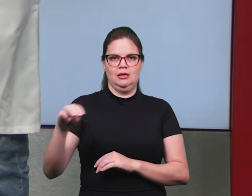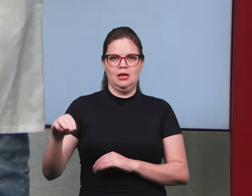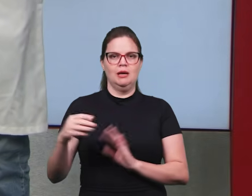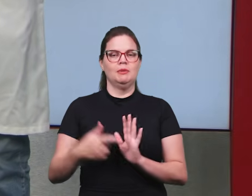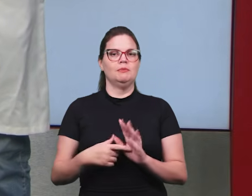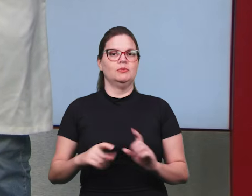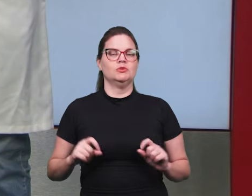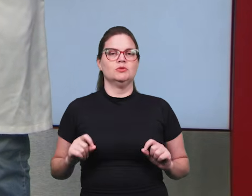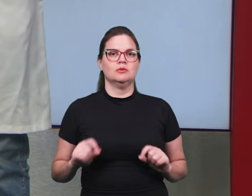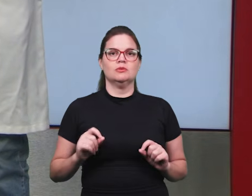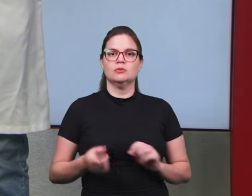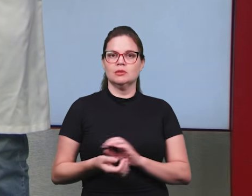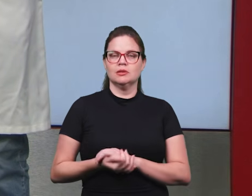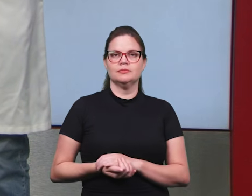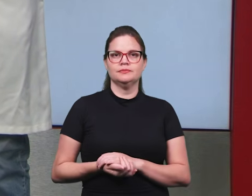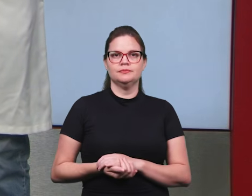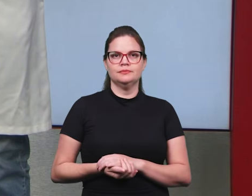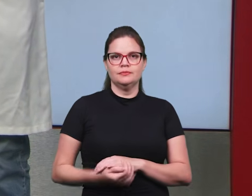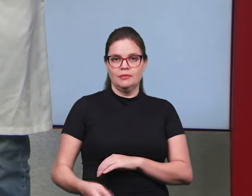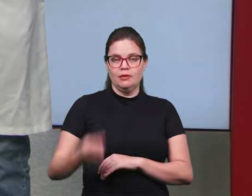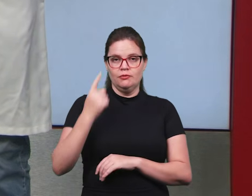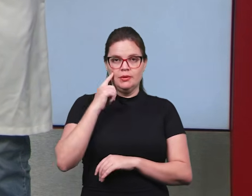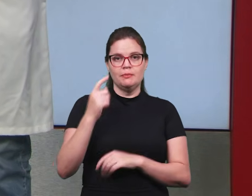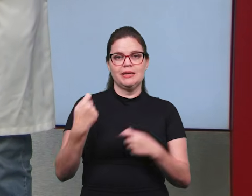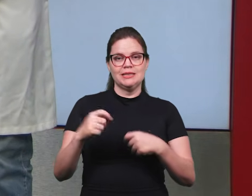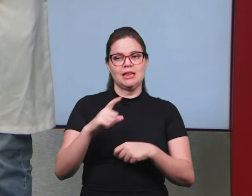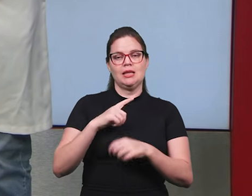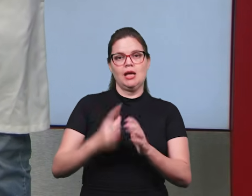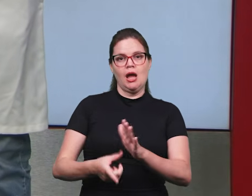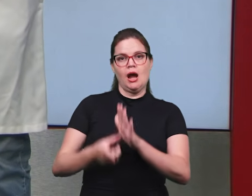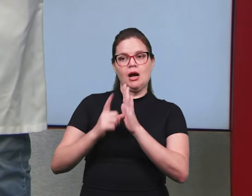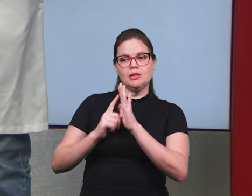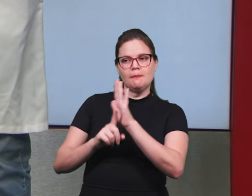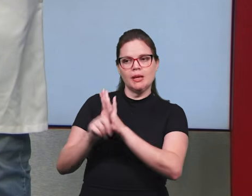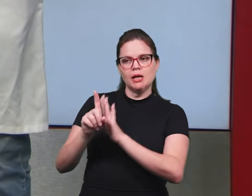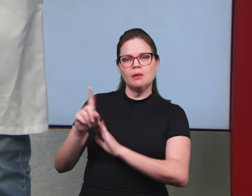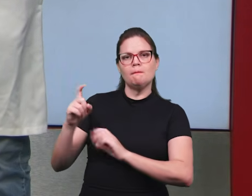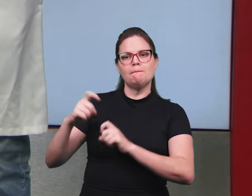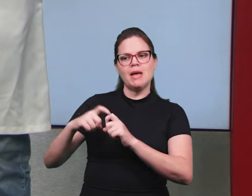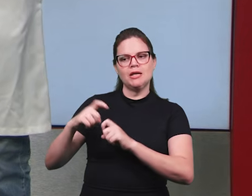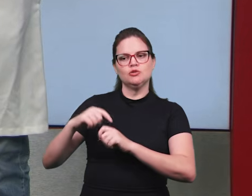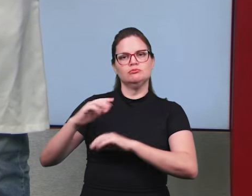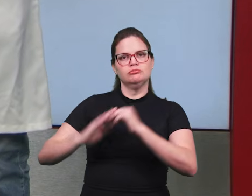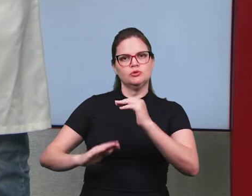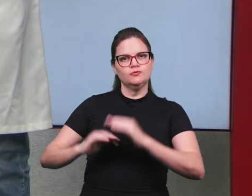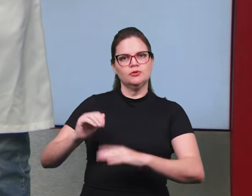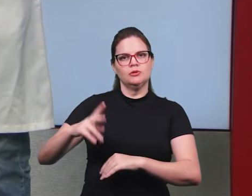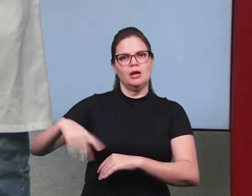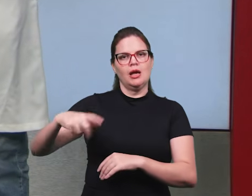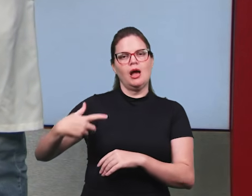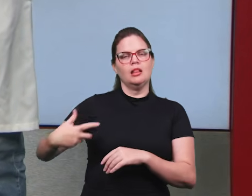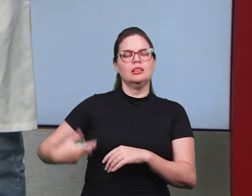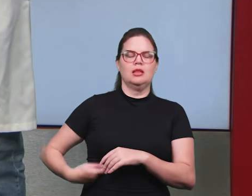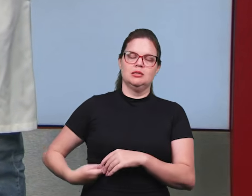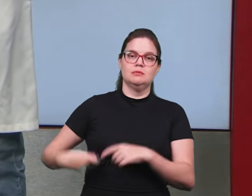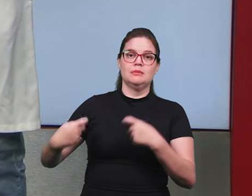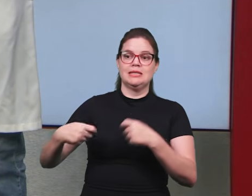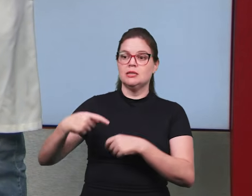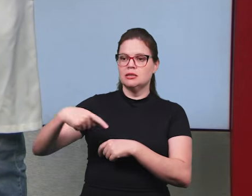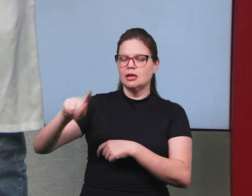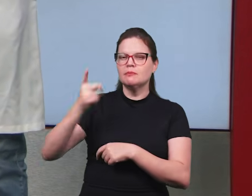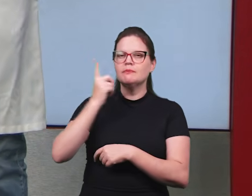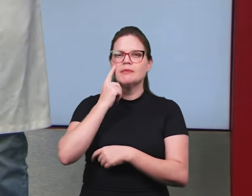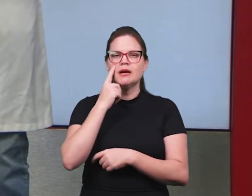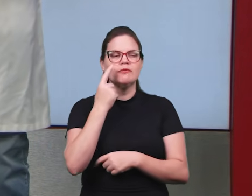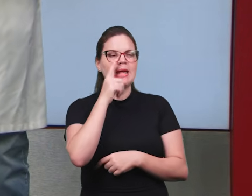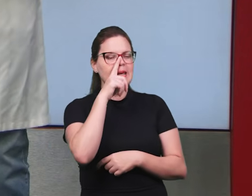você colocando a consulta pré-anestésica. Exato. Ou seja, a recomendação de fazer a consulta